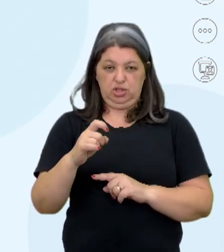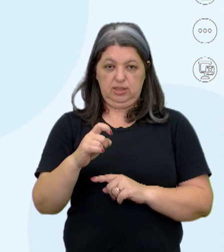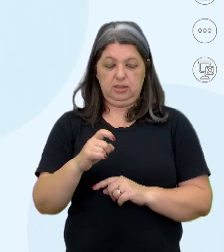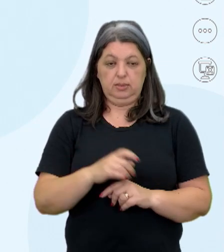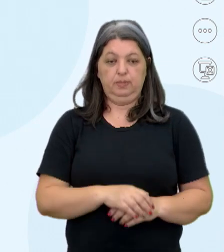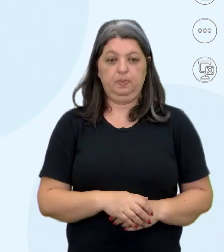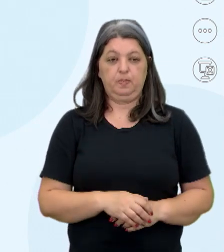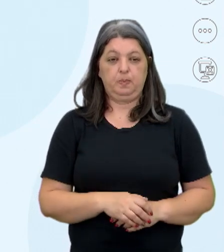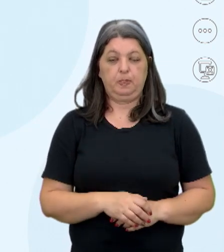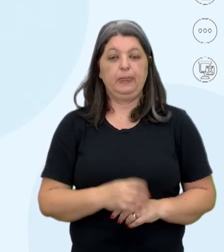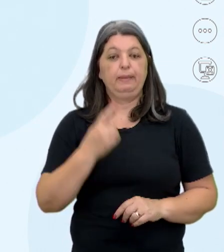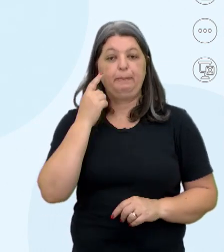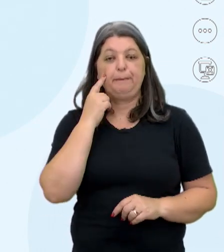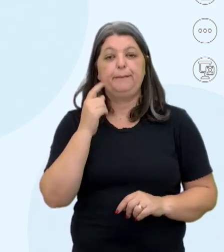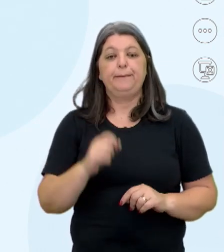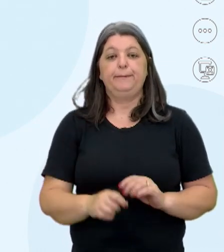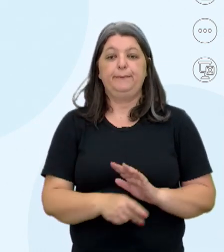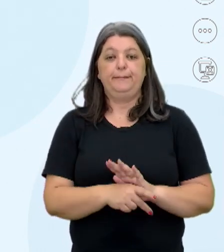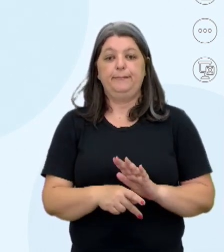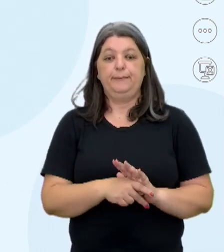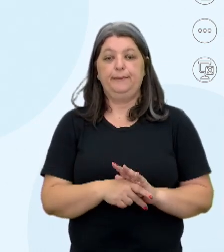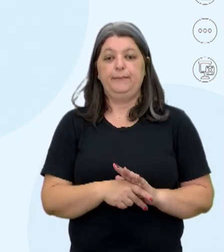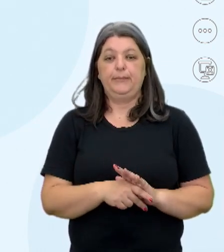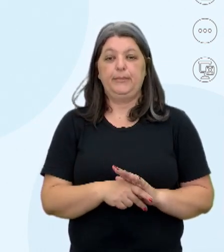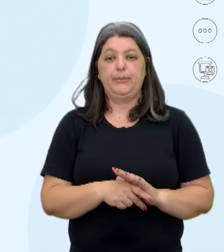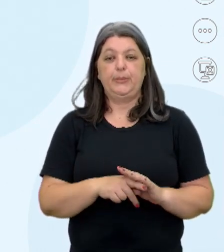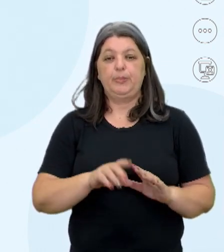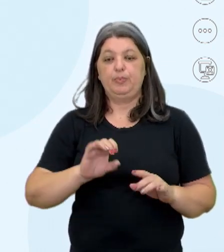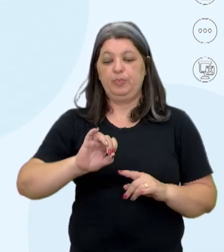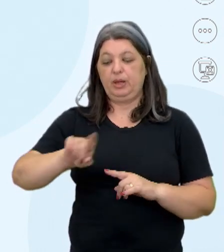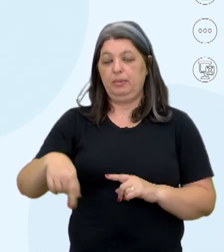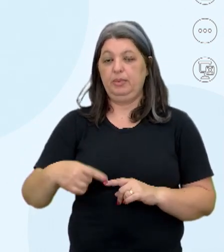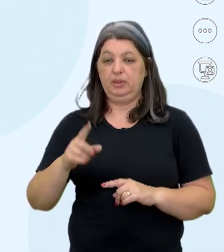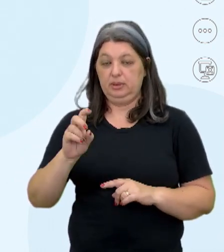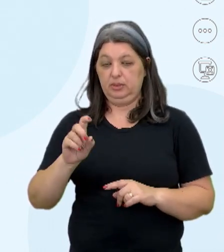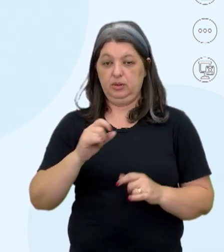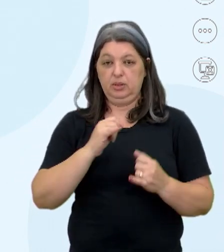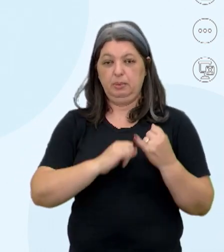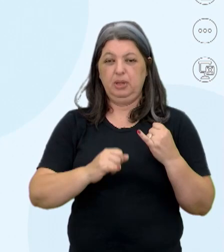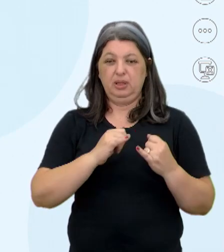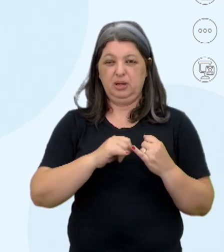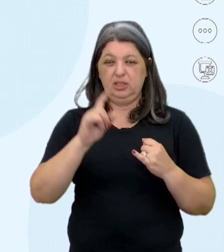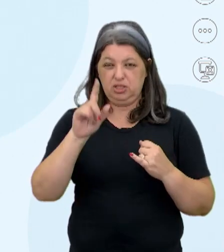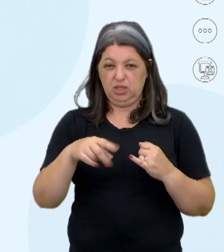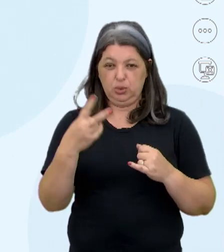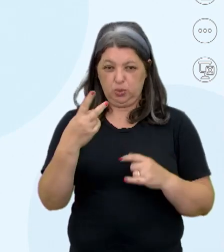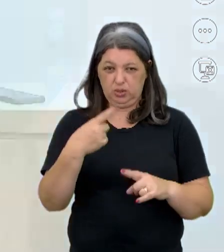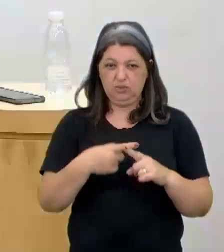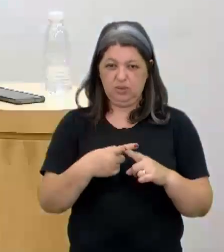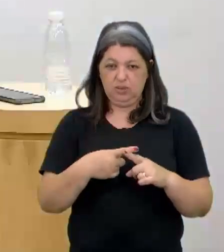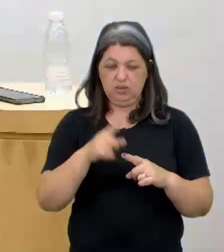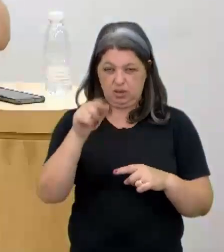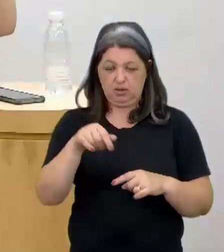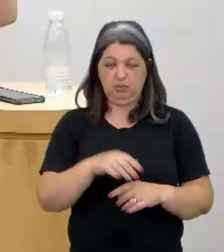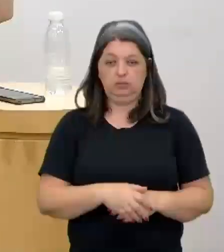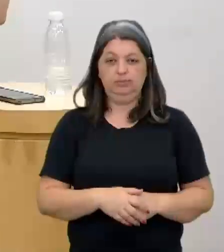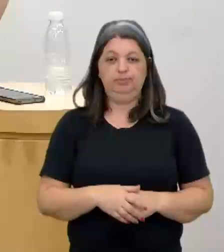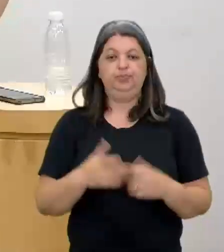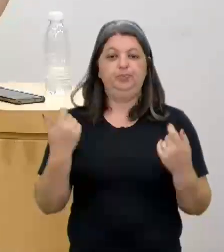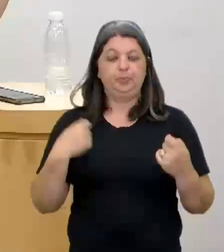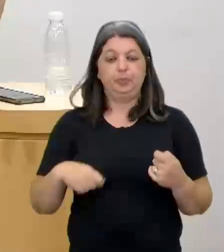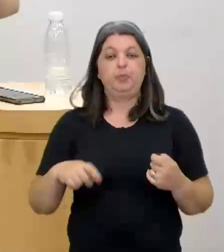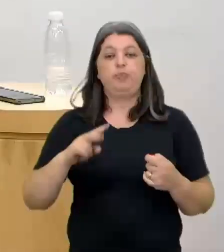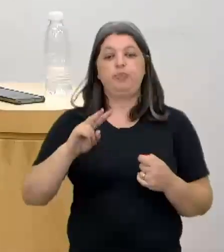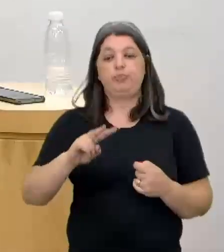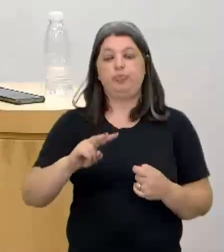tá. E o seno de meio x, meio, metade, ao contrário de metade, é 2 vezes. Ah, então ela vai ter que estar